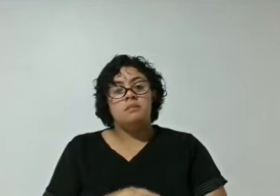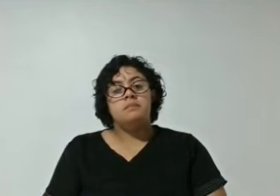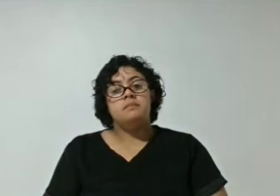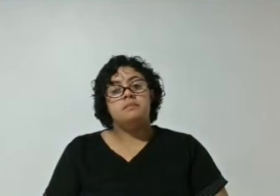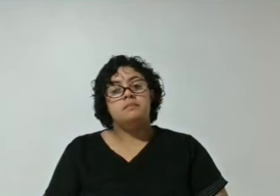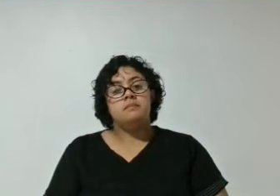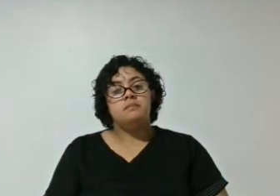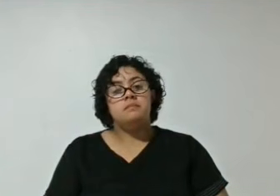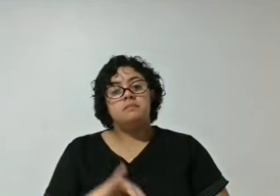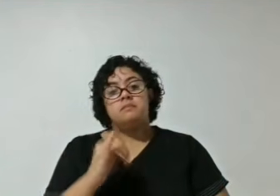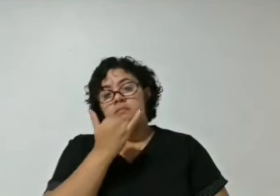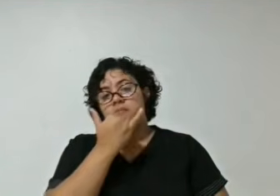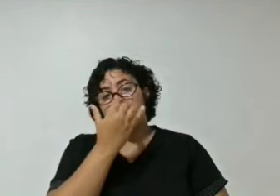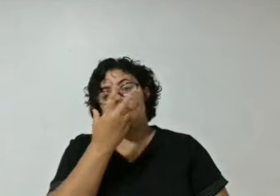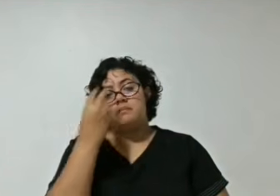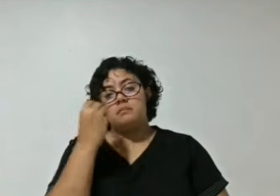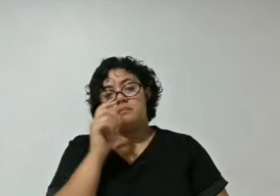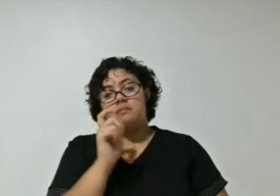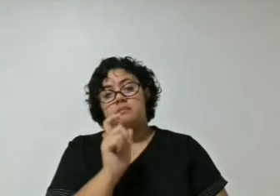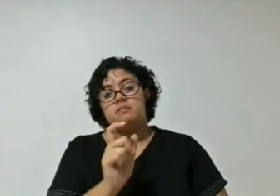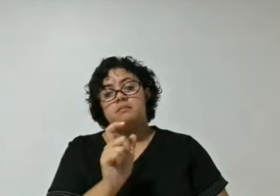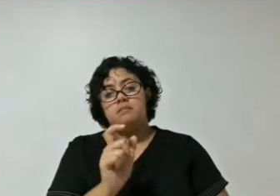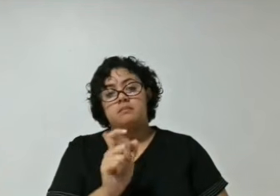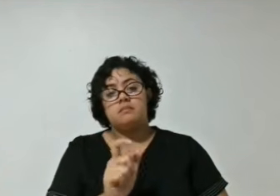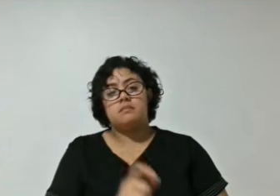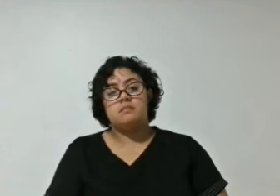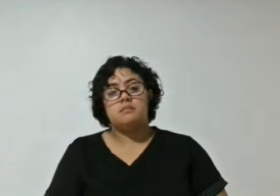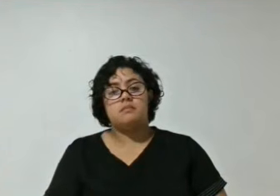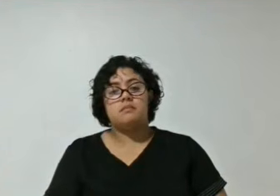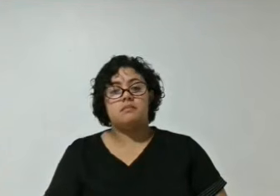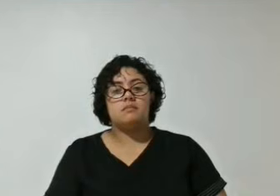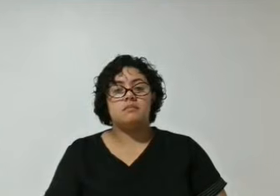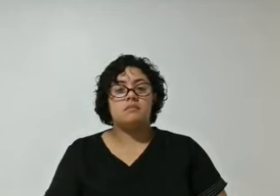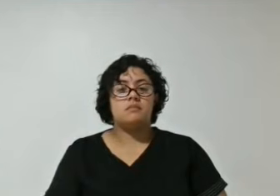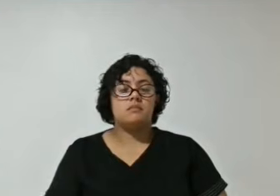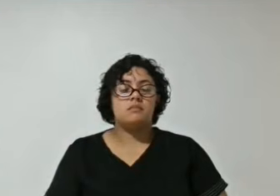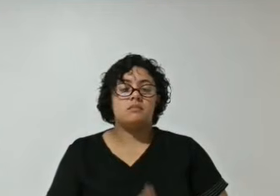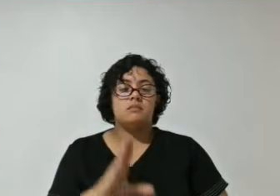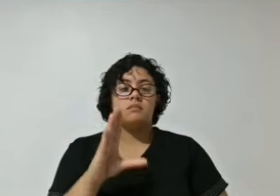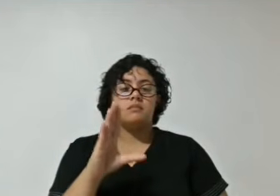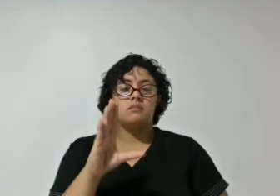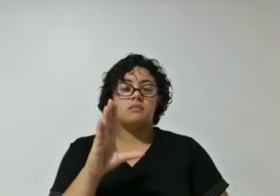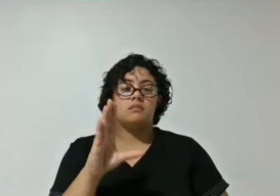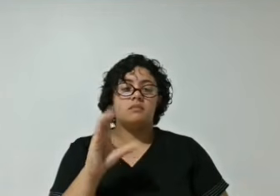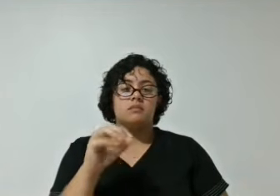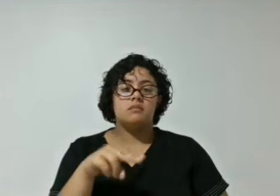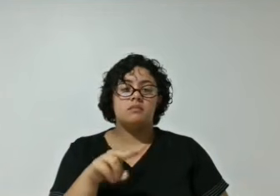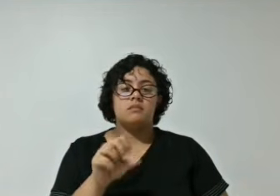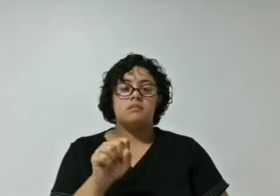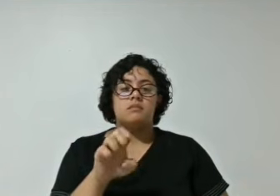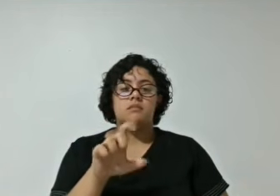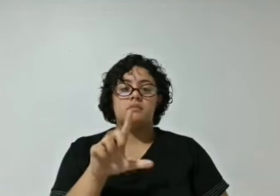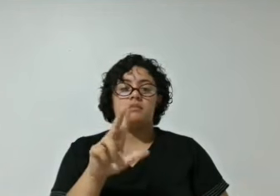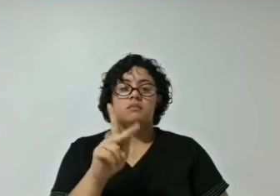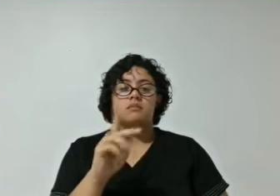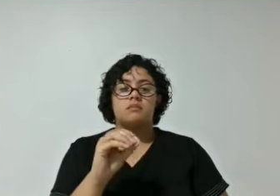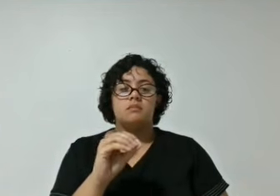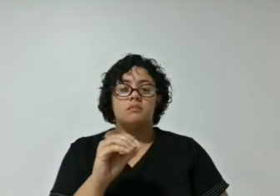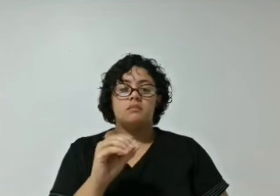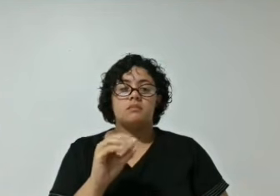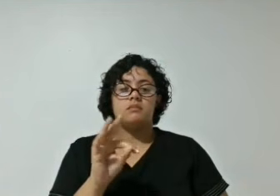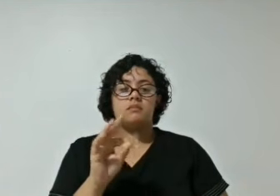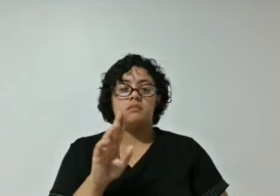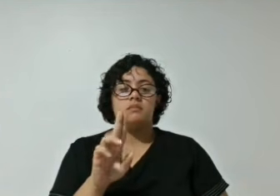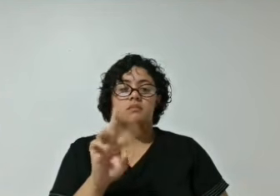desculpa, esqueci. Do Do conselho. Conselho Tutelar, isso. Do Conselho Tutelar, essas crianças não estão